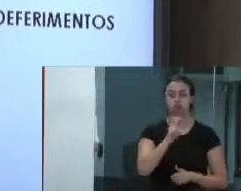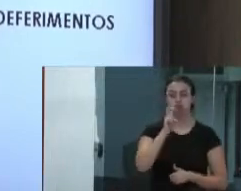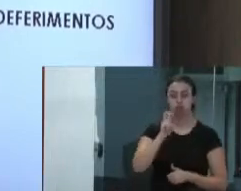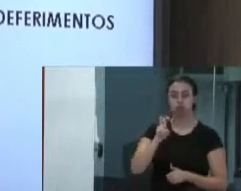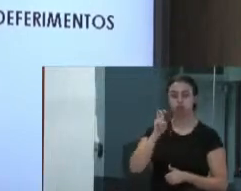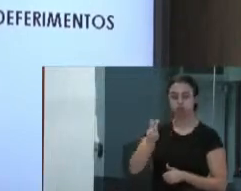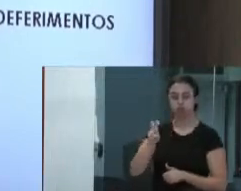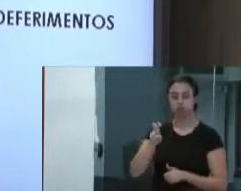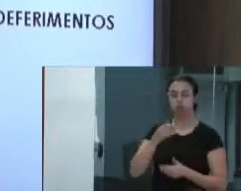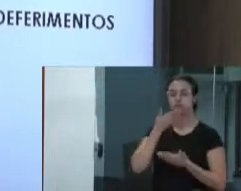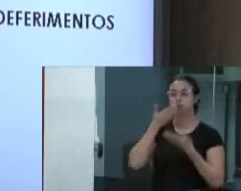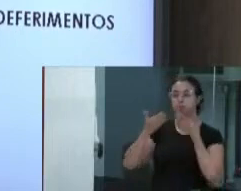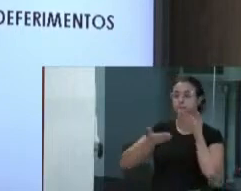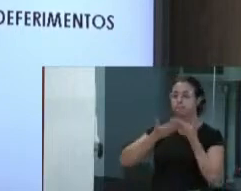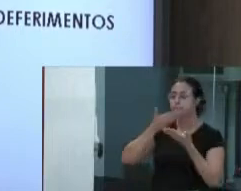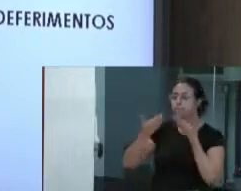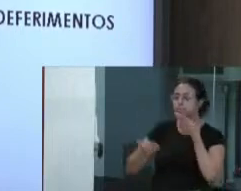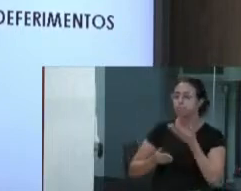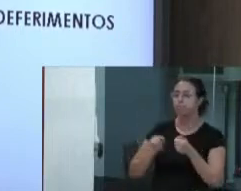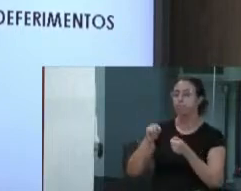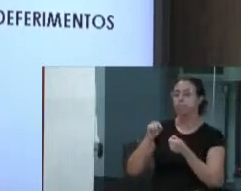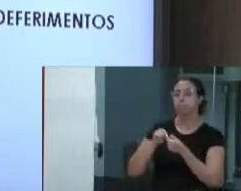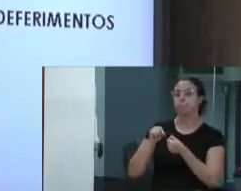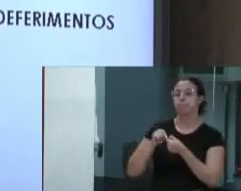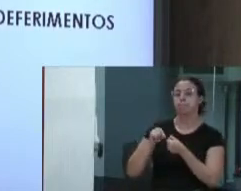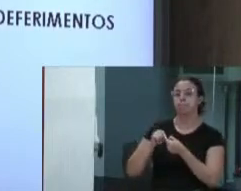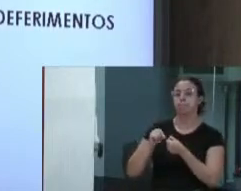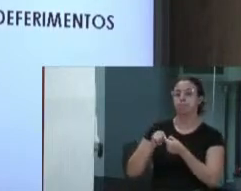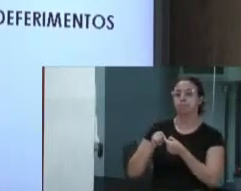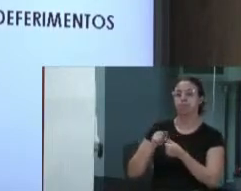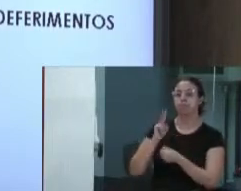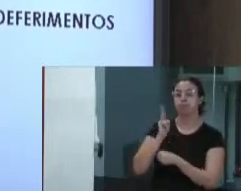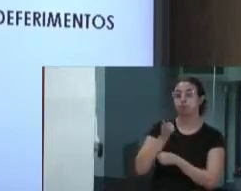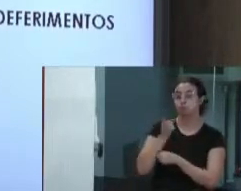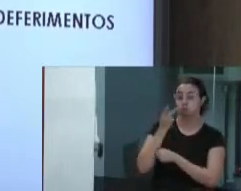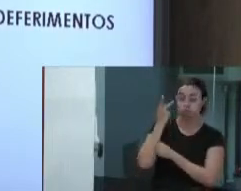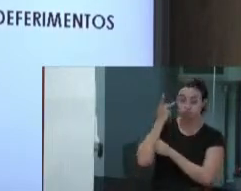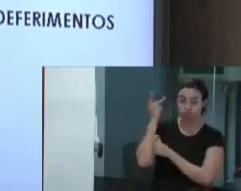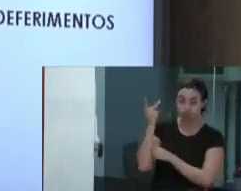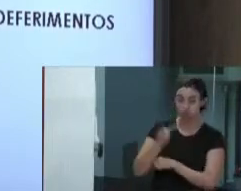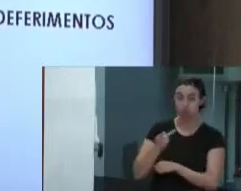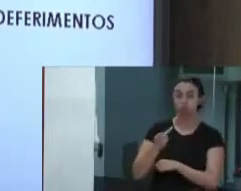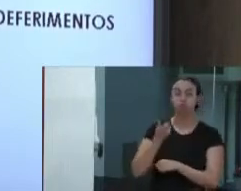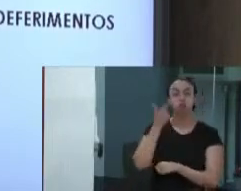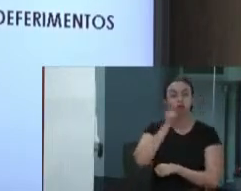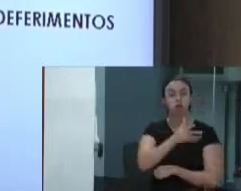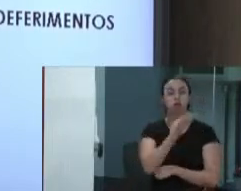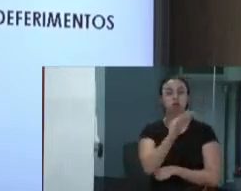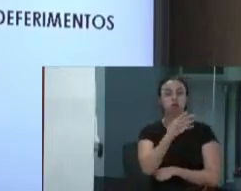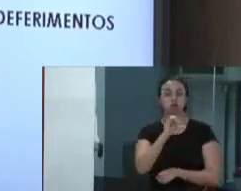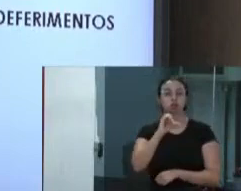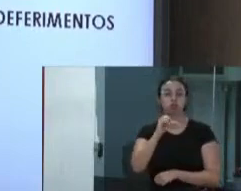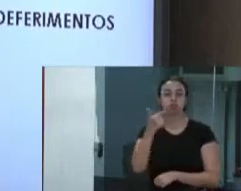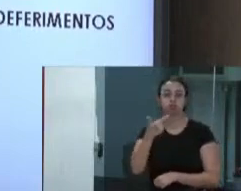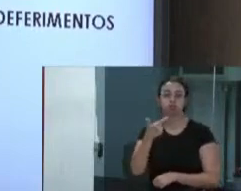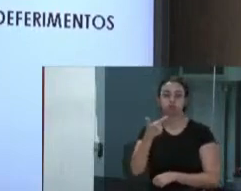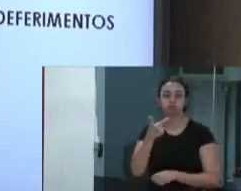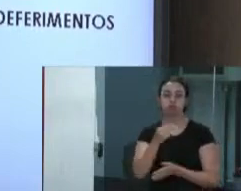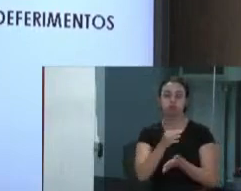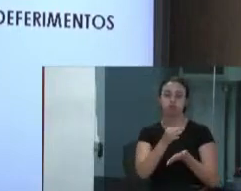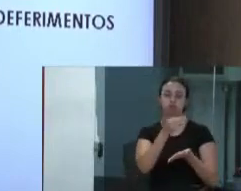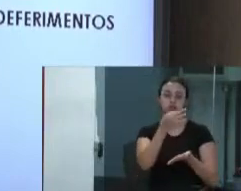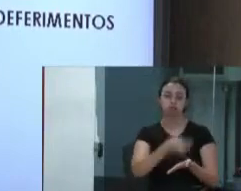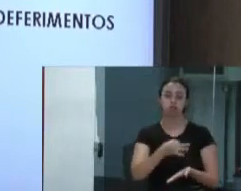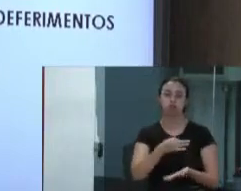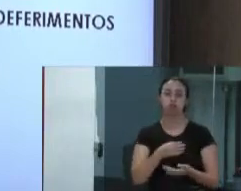1.555 solicitações, foram feitas, né, mais de 2 mil visitas e tivemos 492 deferimentos.